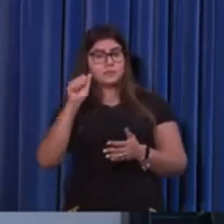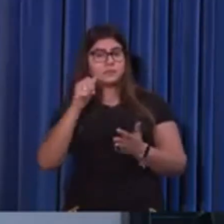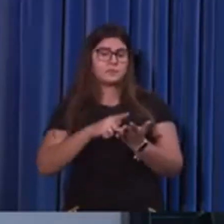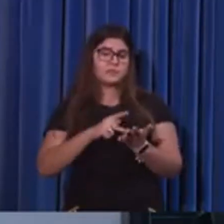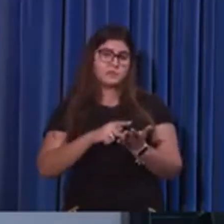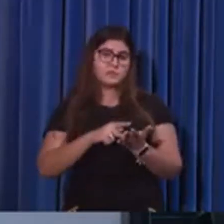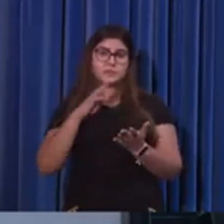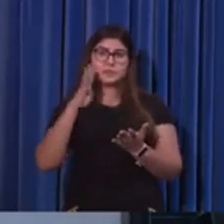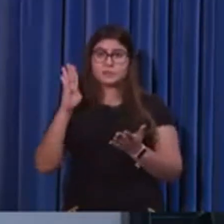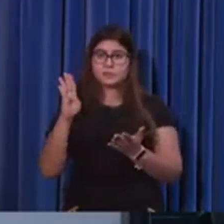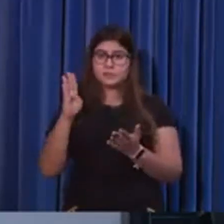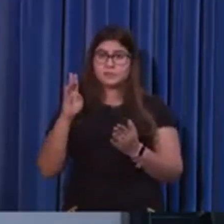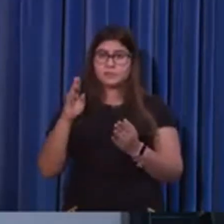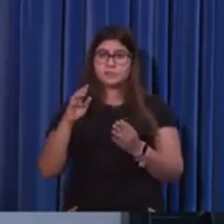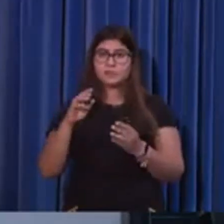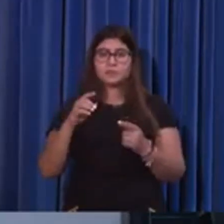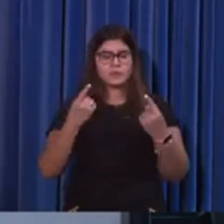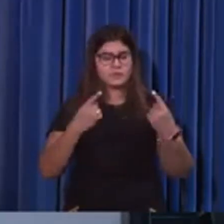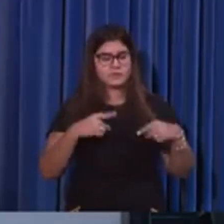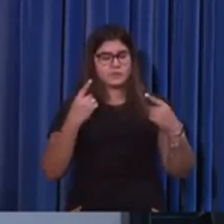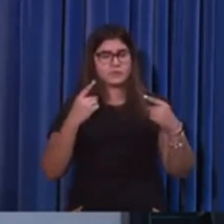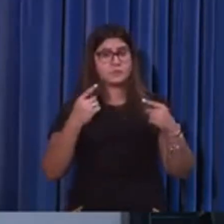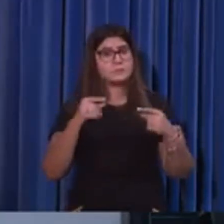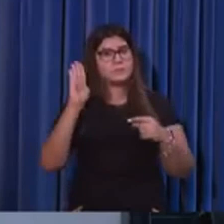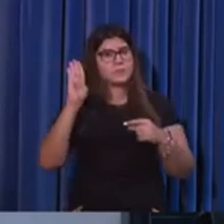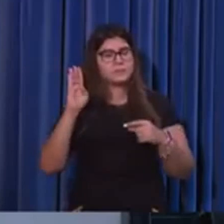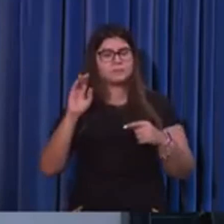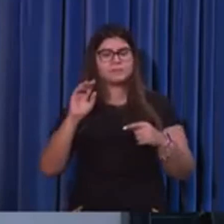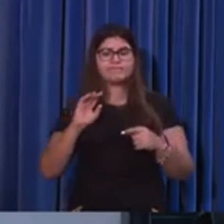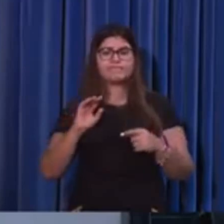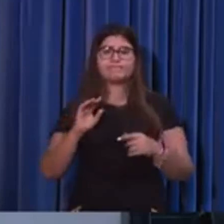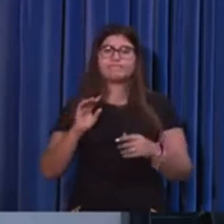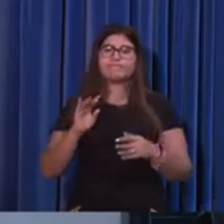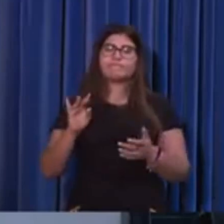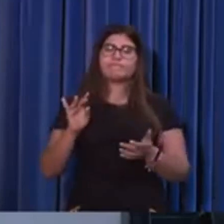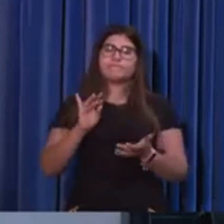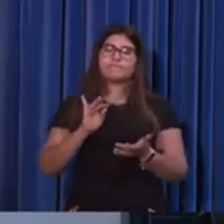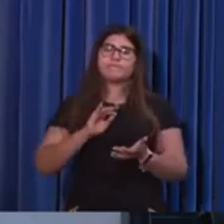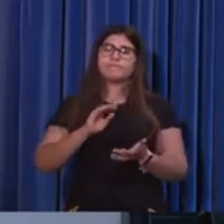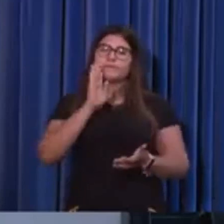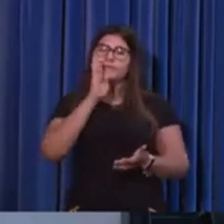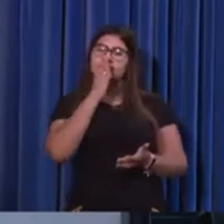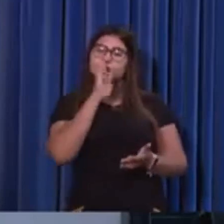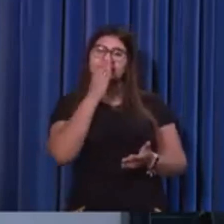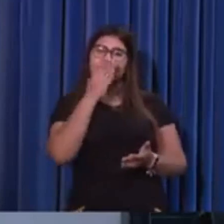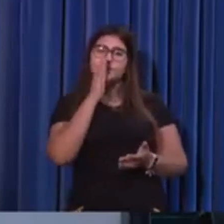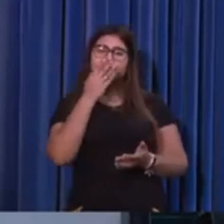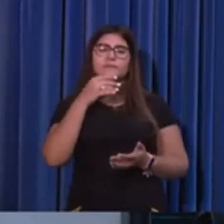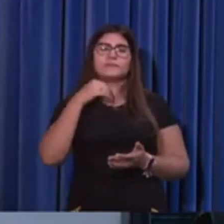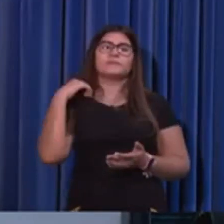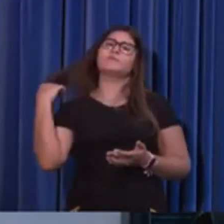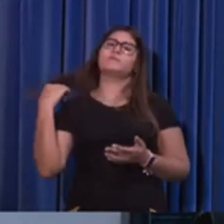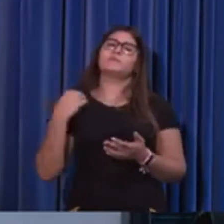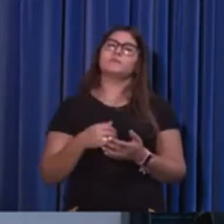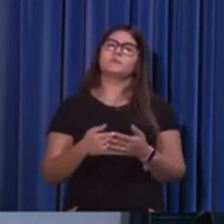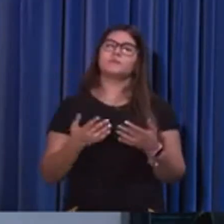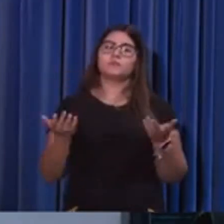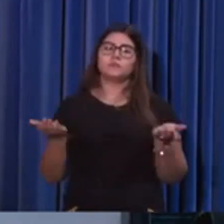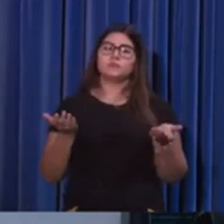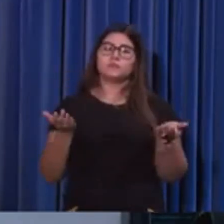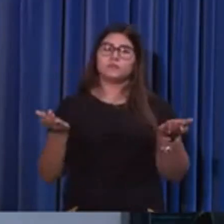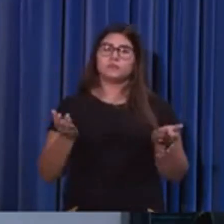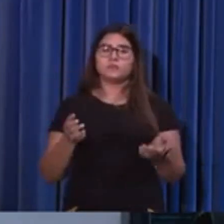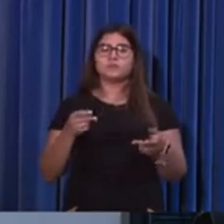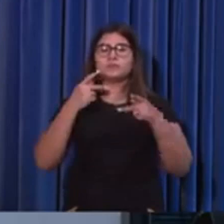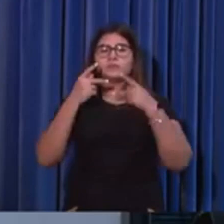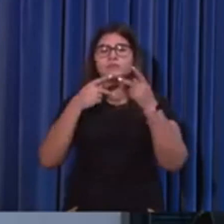de A, B não é verdade. Hoje se fala de um modo de agir baseado, então, nas